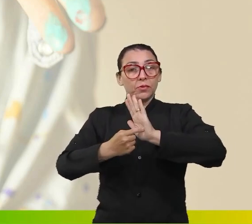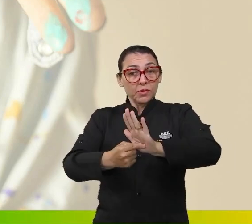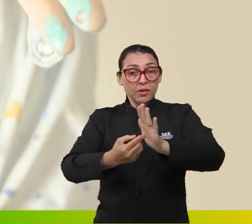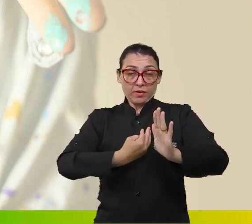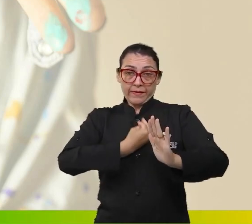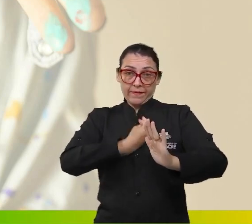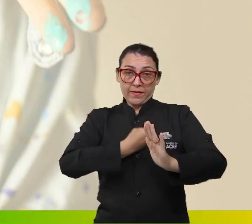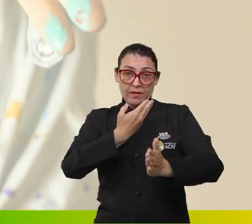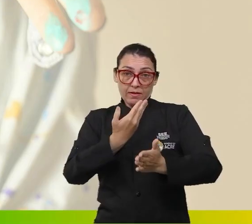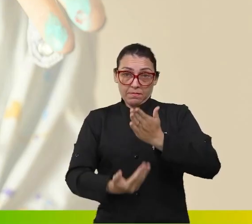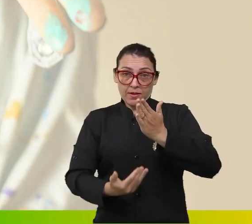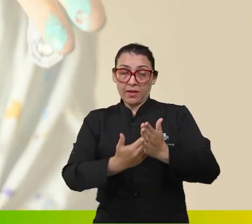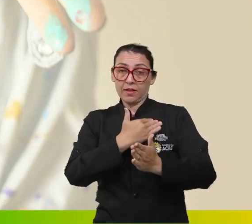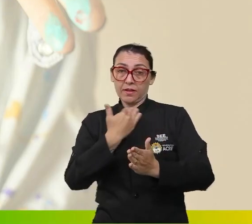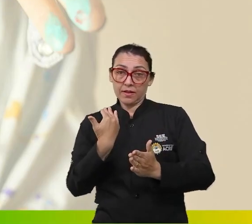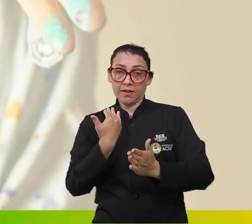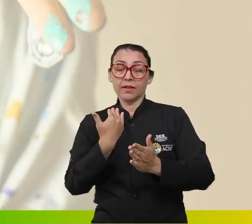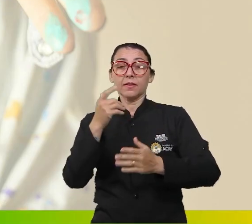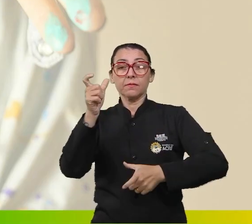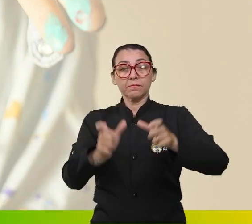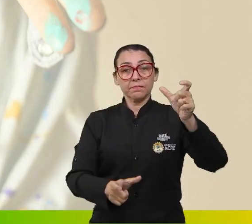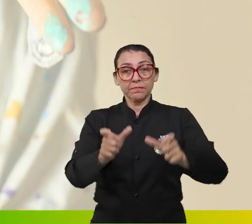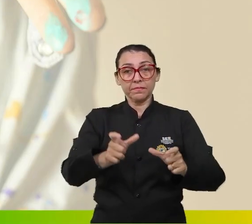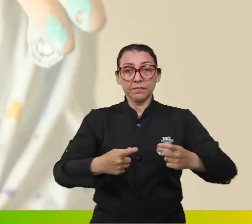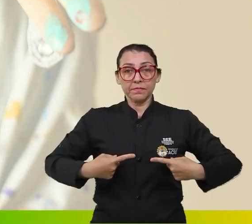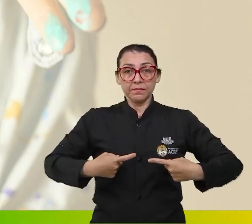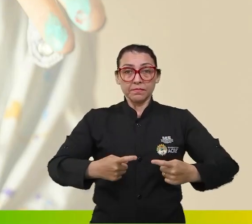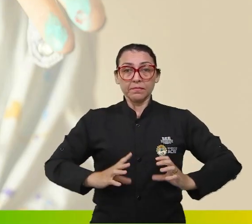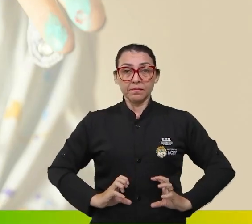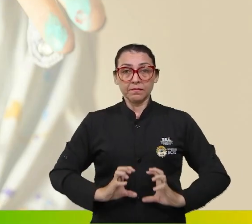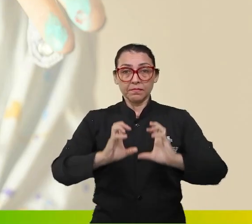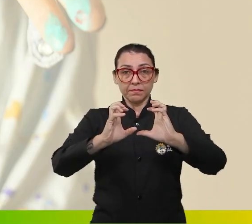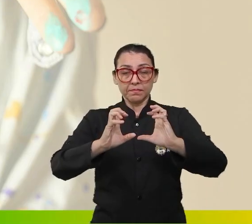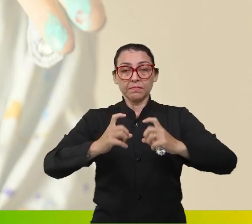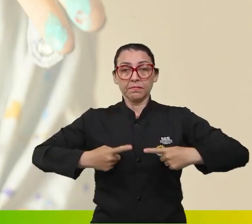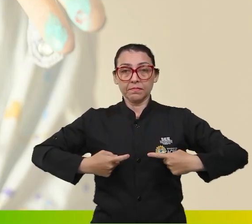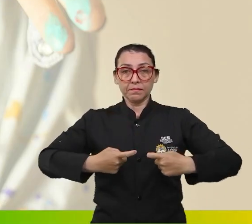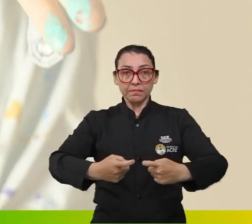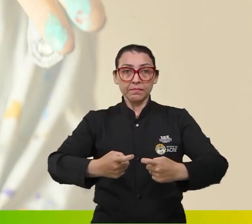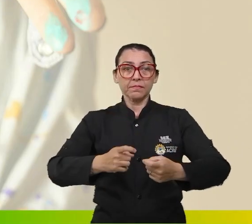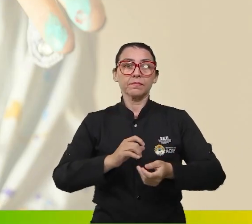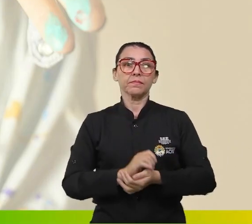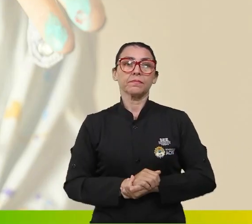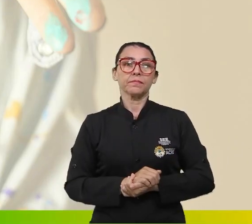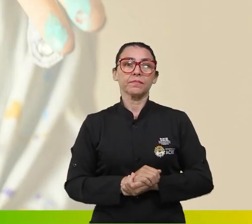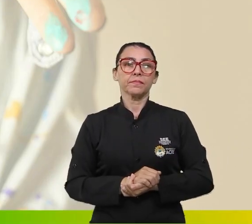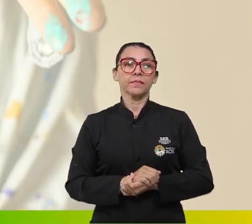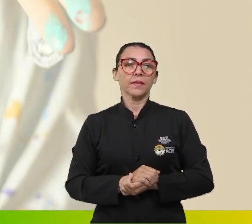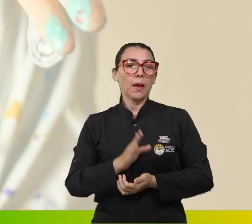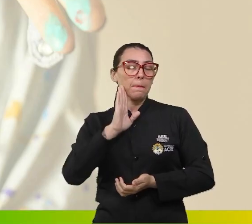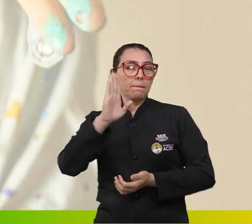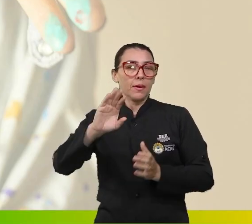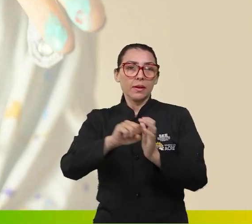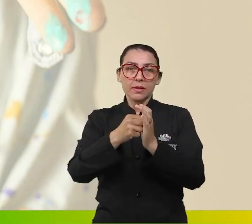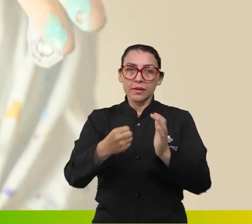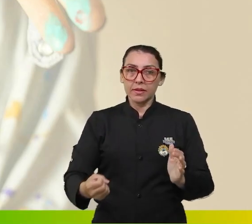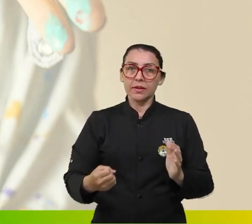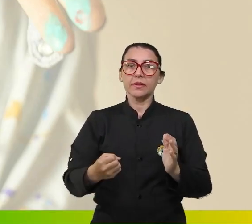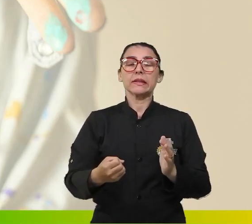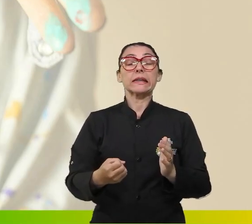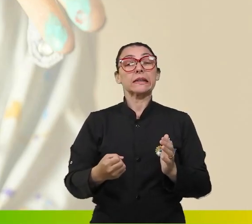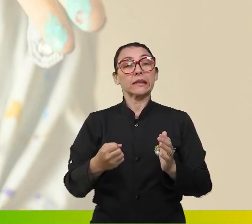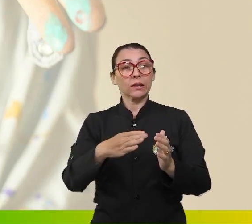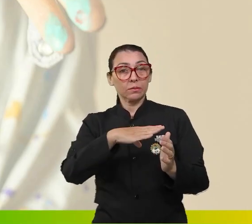vida e às perdas humanas em conflitos, no caso ali das guerras. A principal característica da